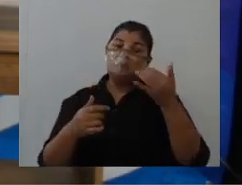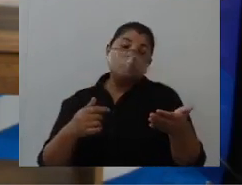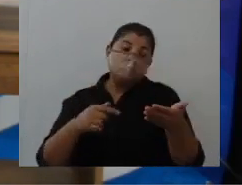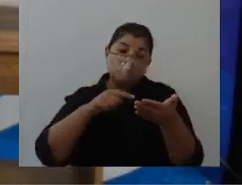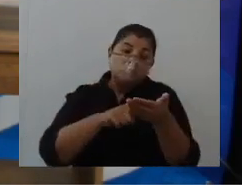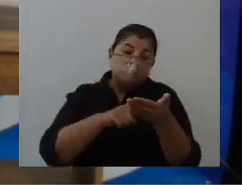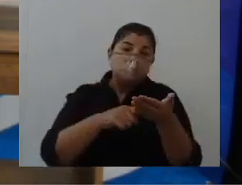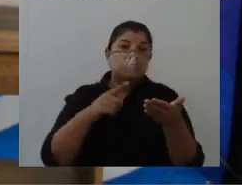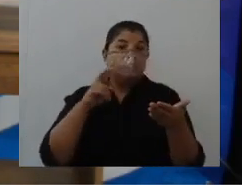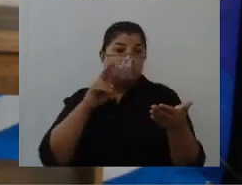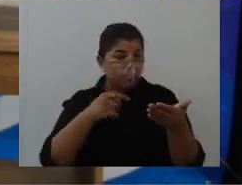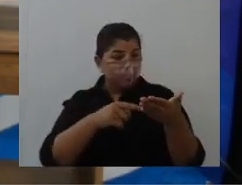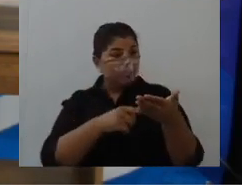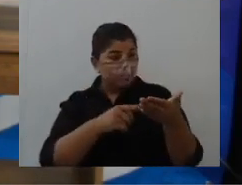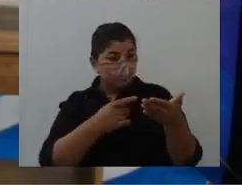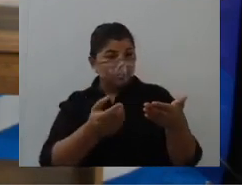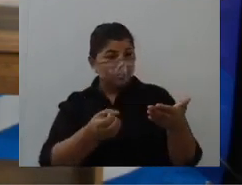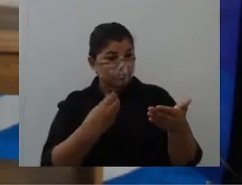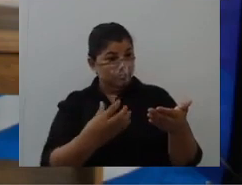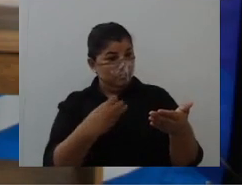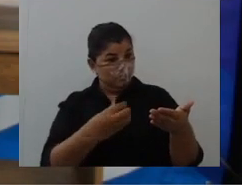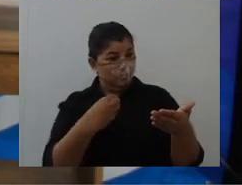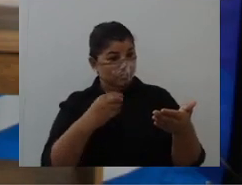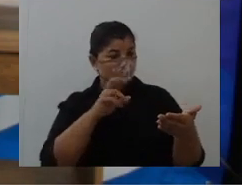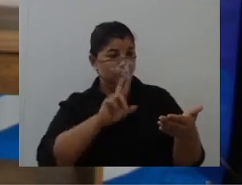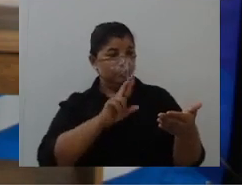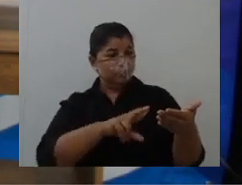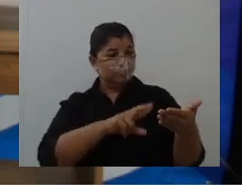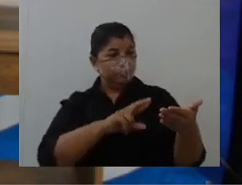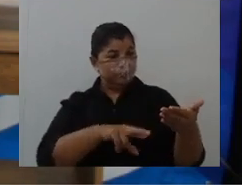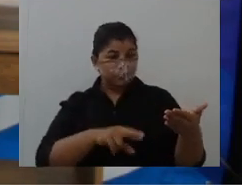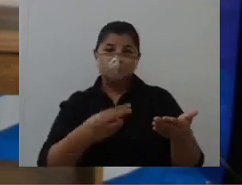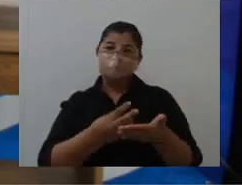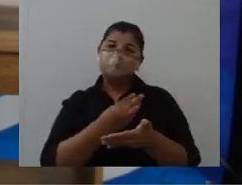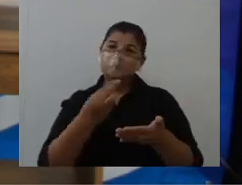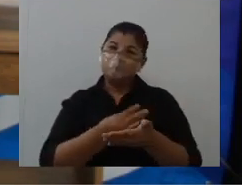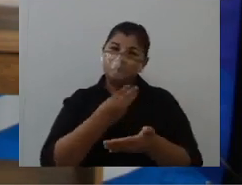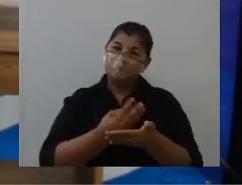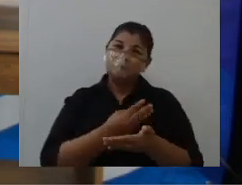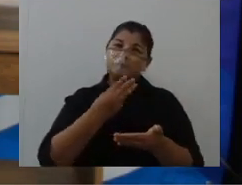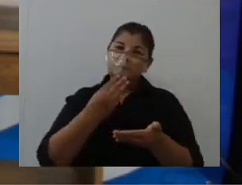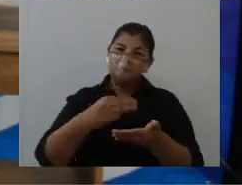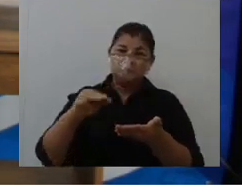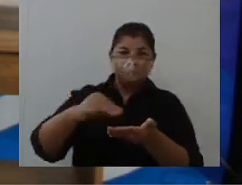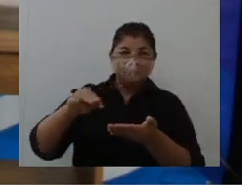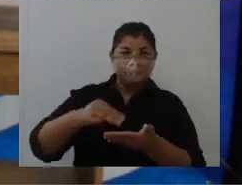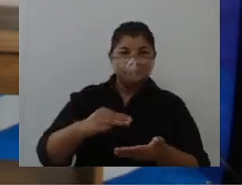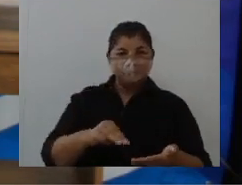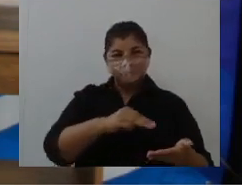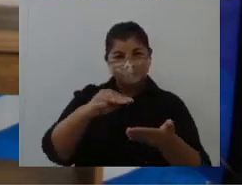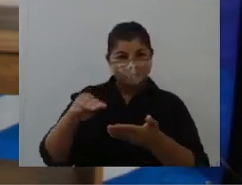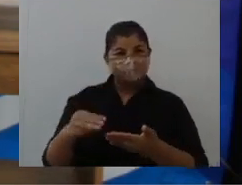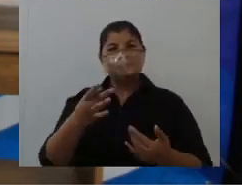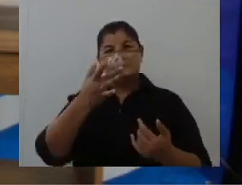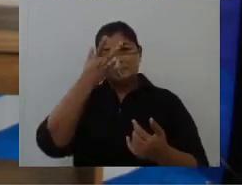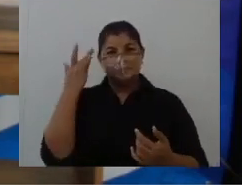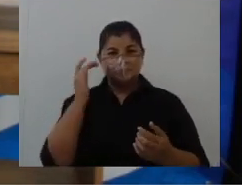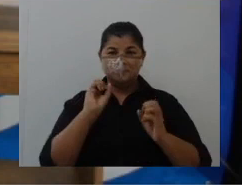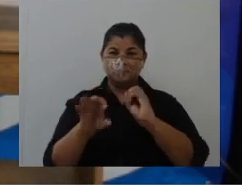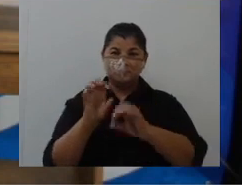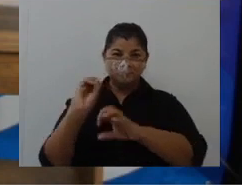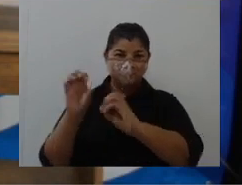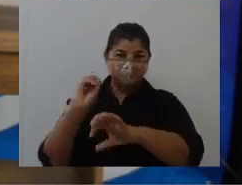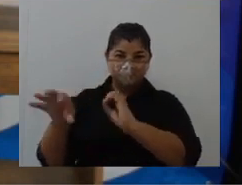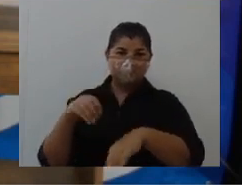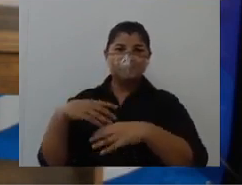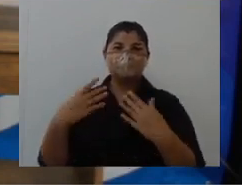Ó, daqui a pouco já vou começar a responder as mensagens de vocês. Beleza? Tá aqui, ó, daqui a pouquinho. Tá bom? Olha